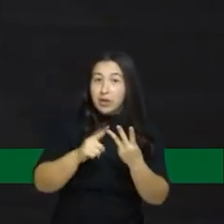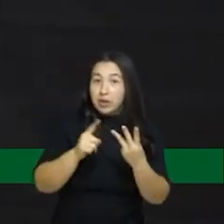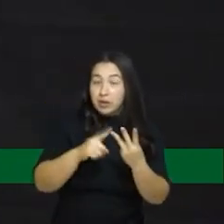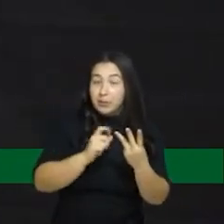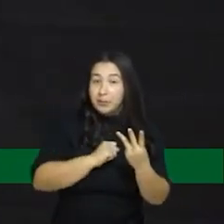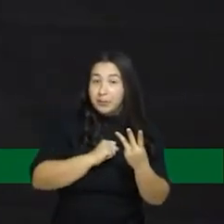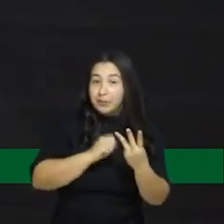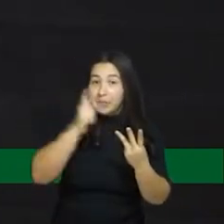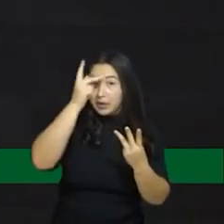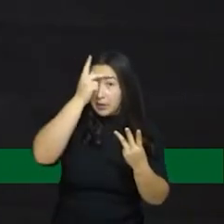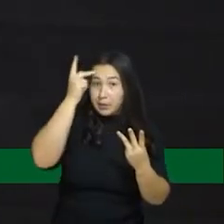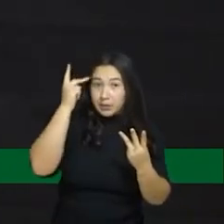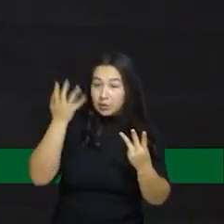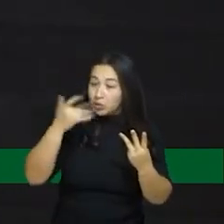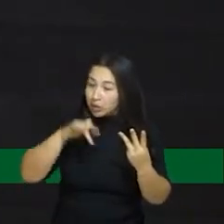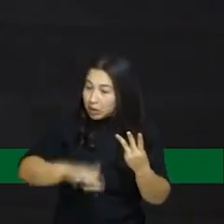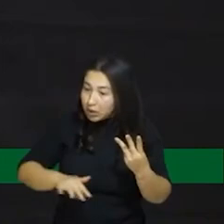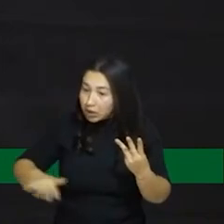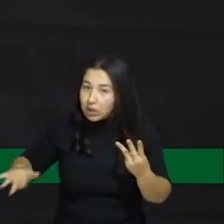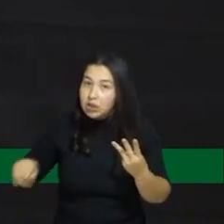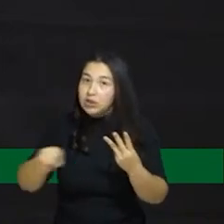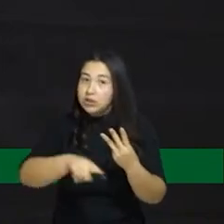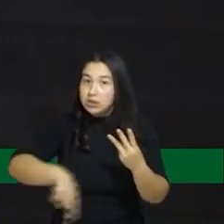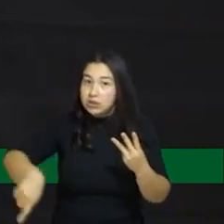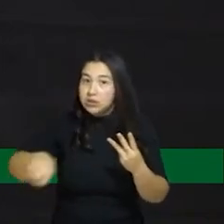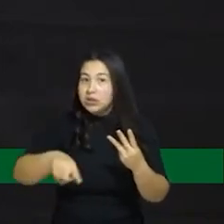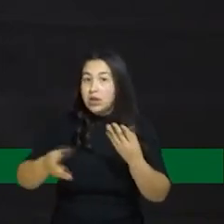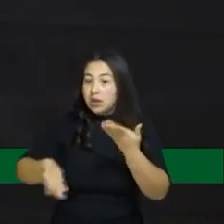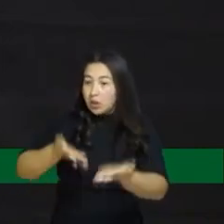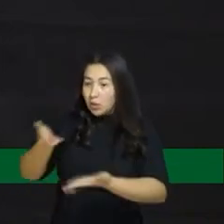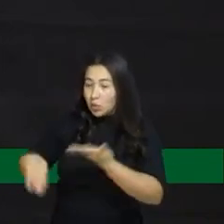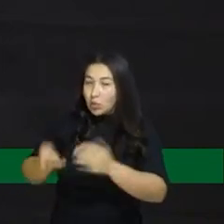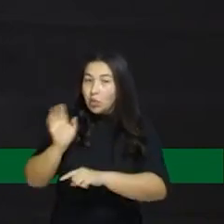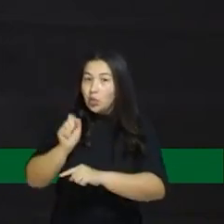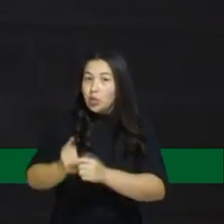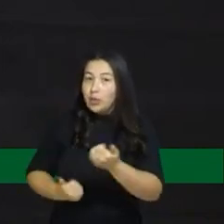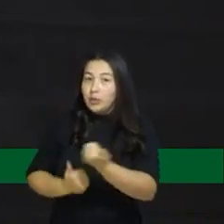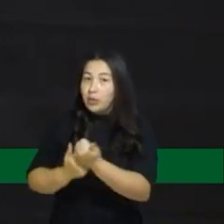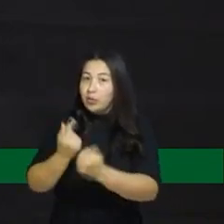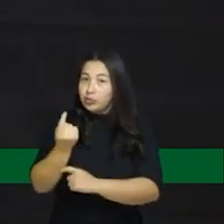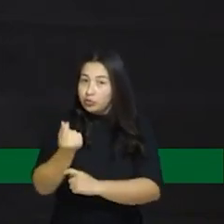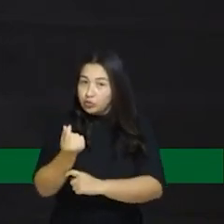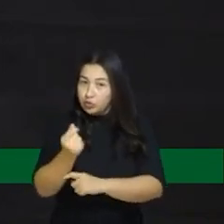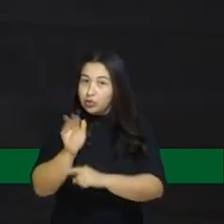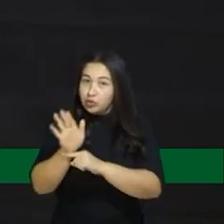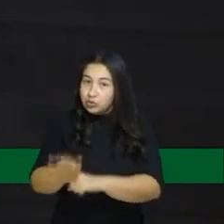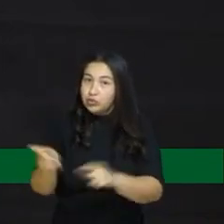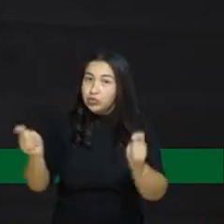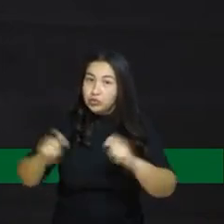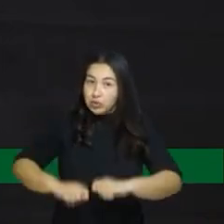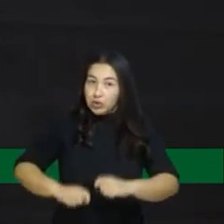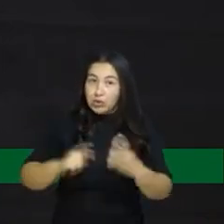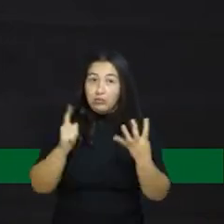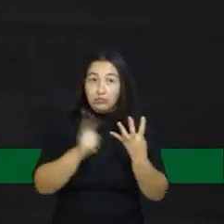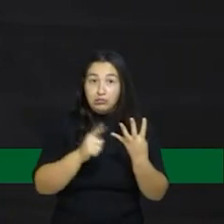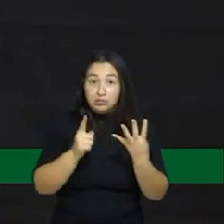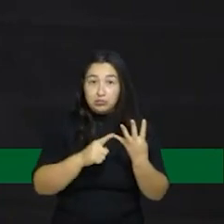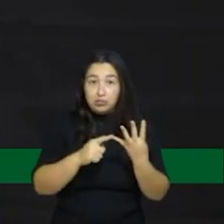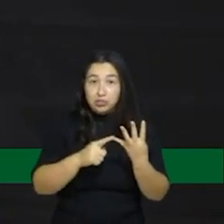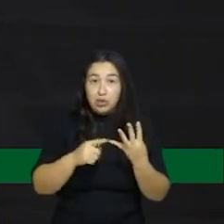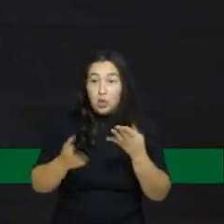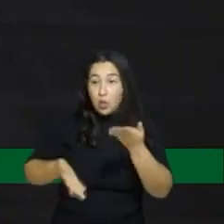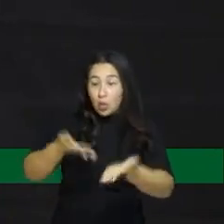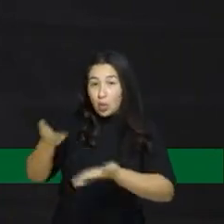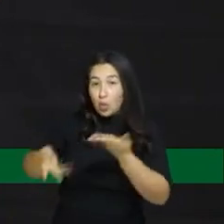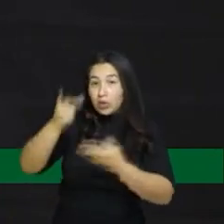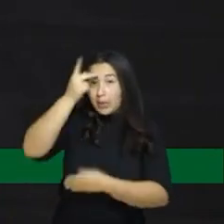para a pastoral da criança, que encontra também apoio financeiro junto da ADPROS. Também a pastoral indigenista, é um